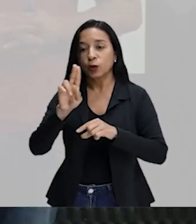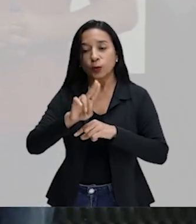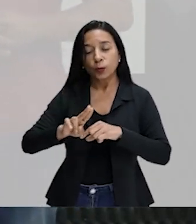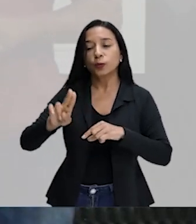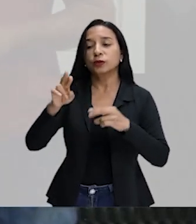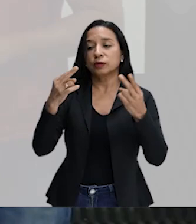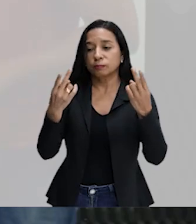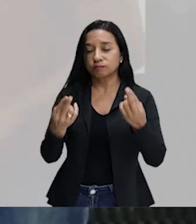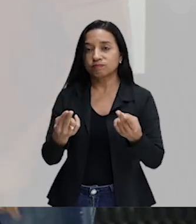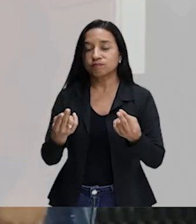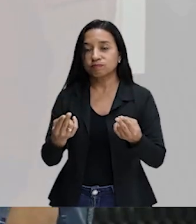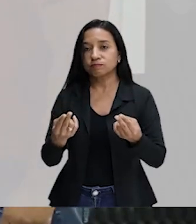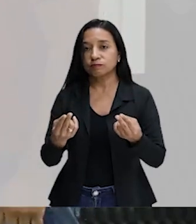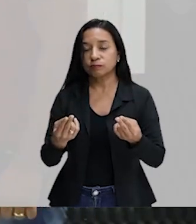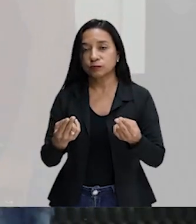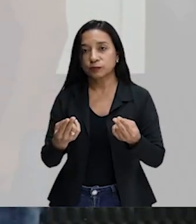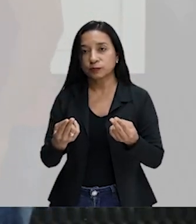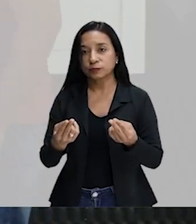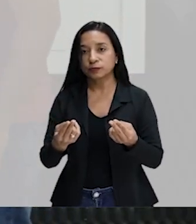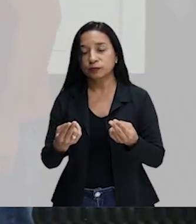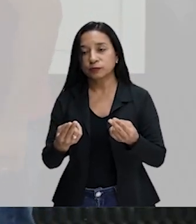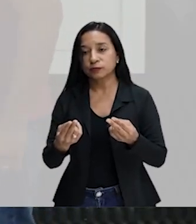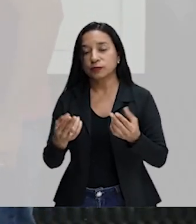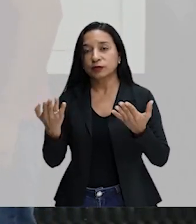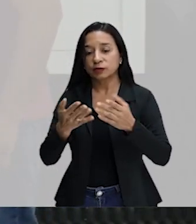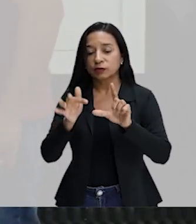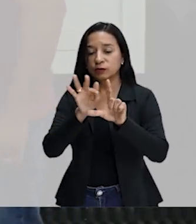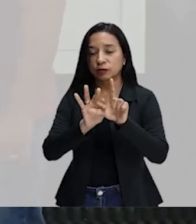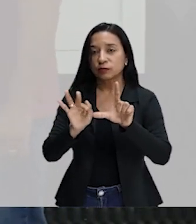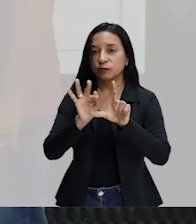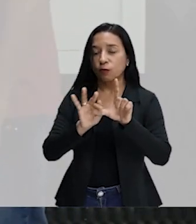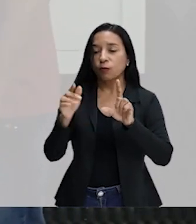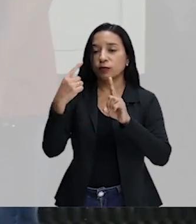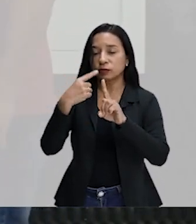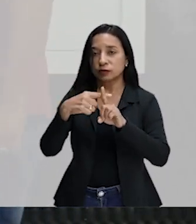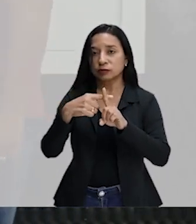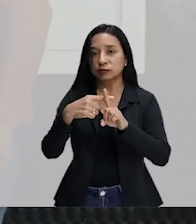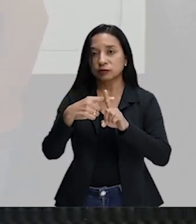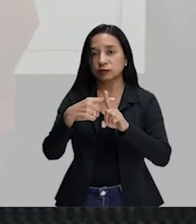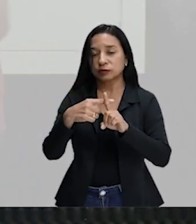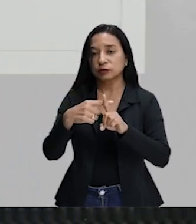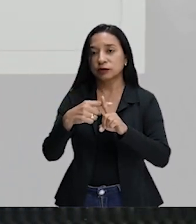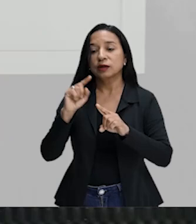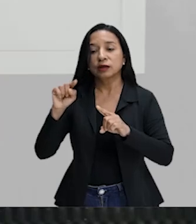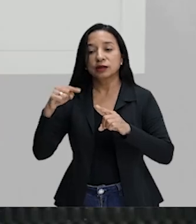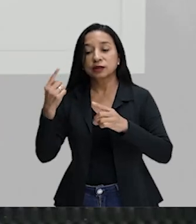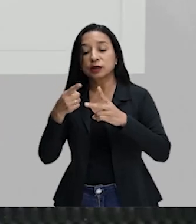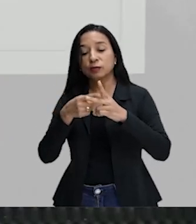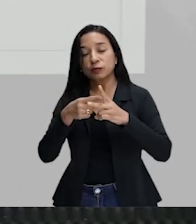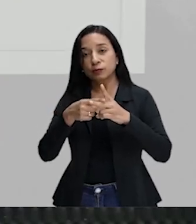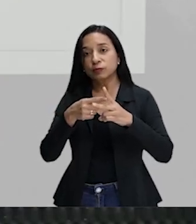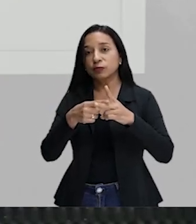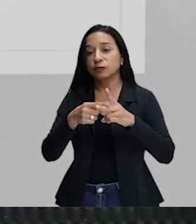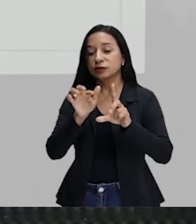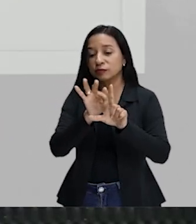coisa. Tá? Então vamos ver a fórmula do cosseno da soma e vamos ver a fórmula do cosseno da diferença. Então quem vai